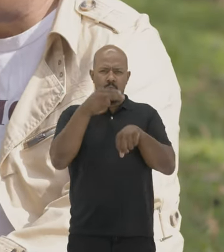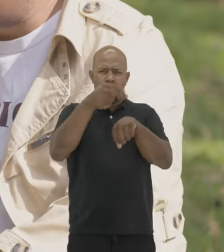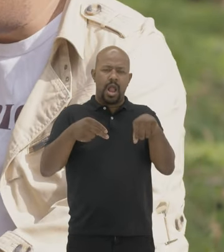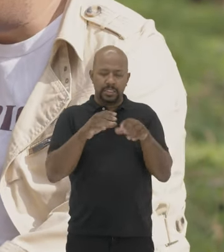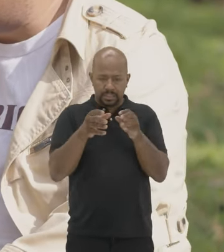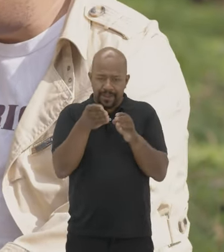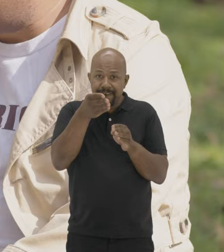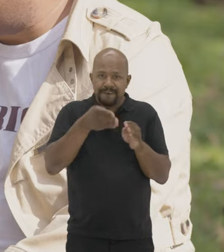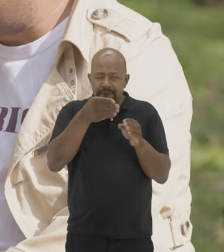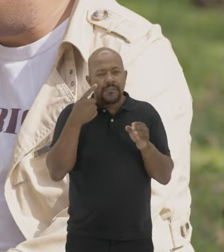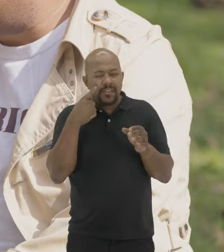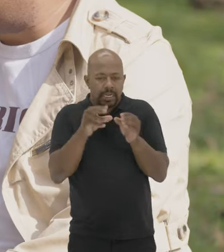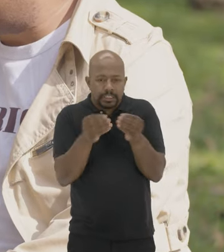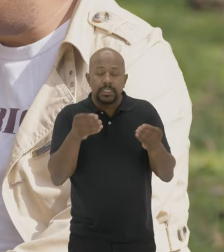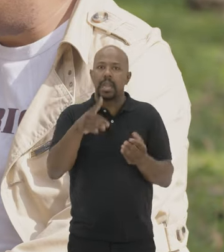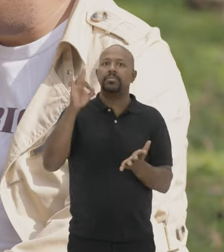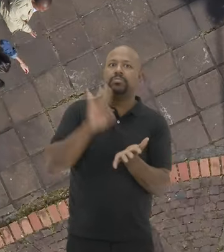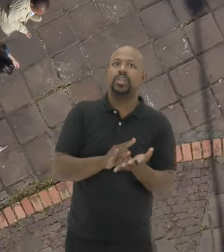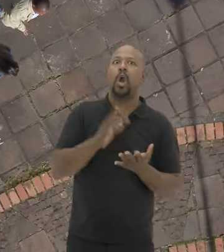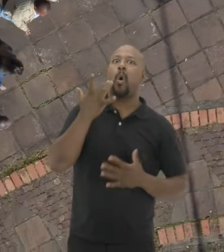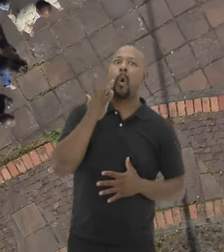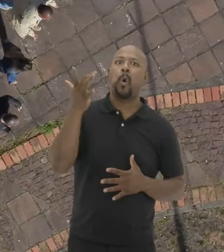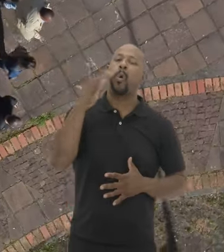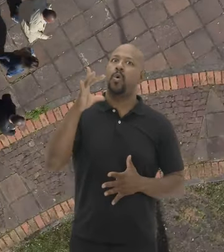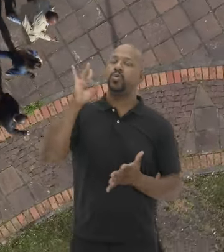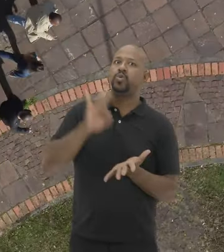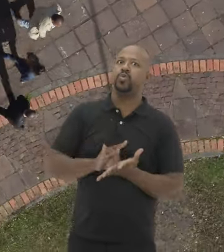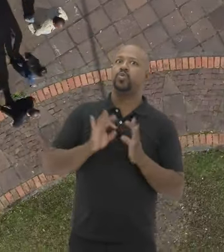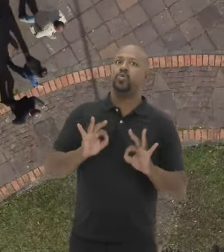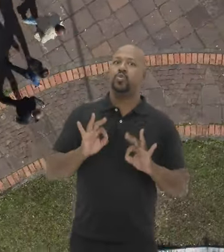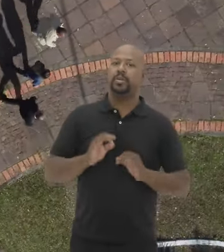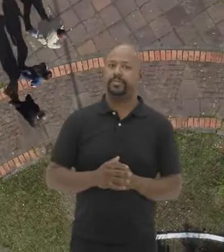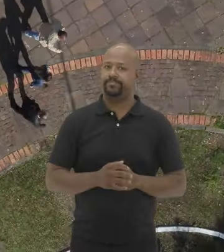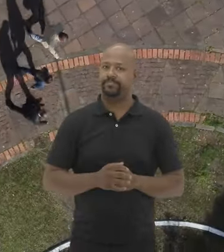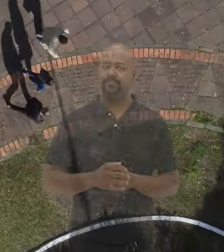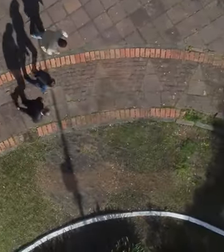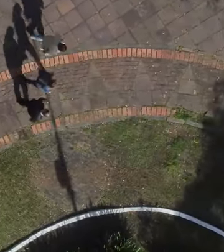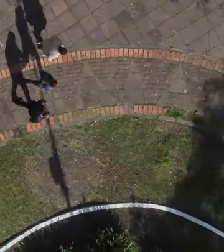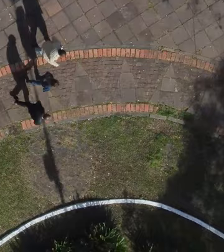um corte no sino que cortavam para ver se ele era de fato de ouro maciço